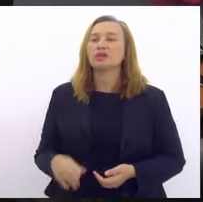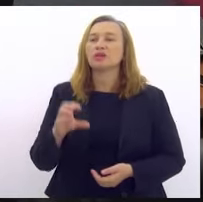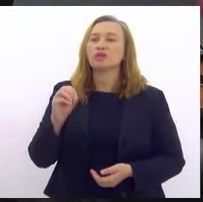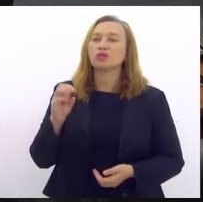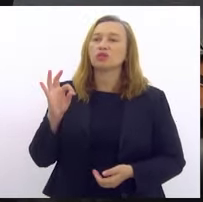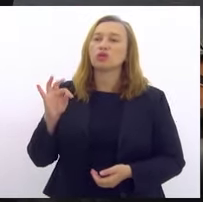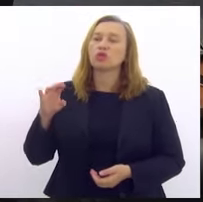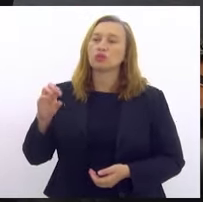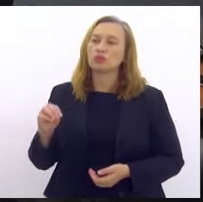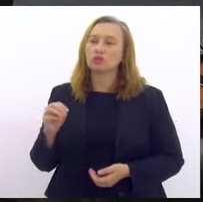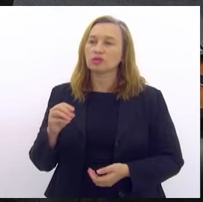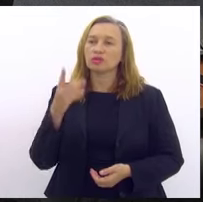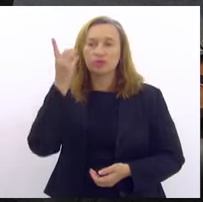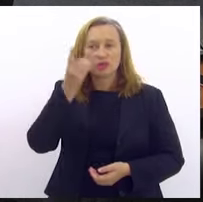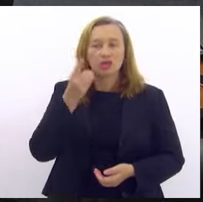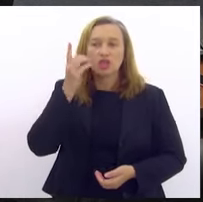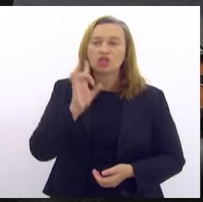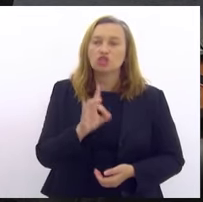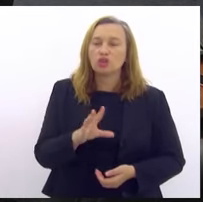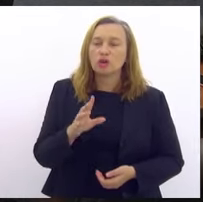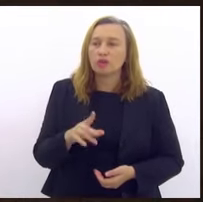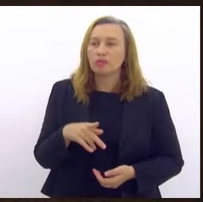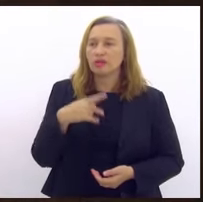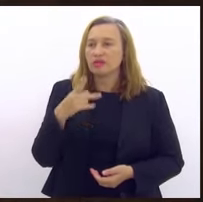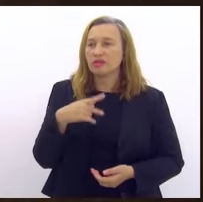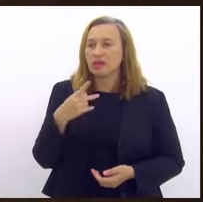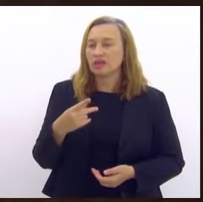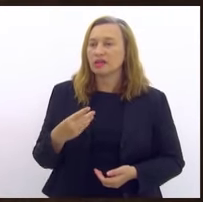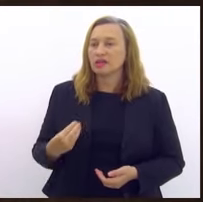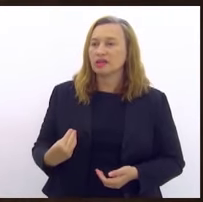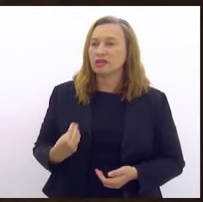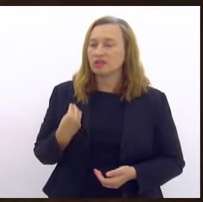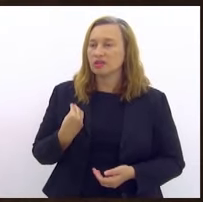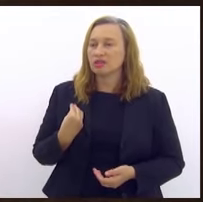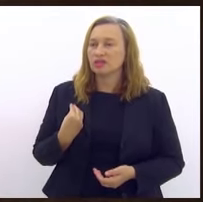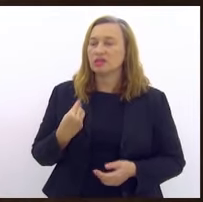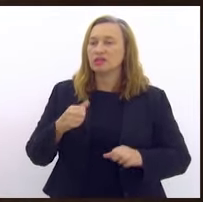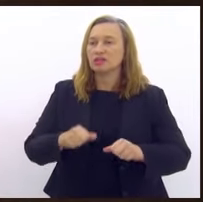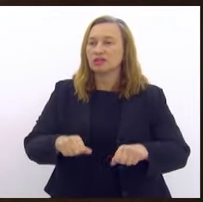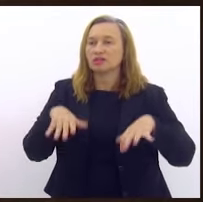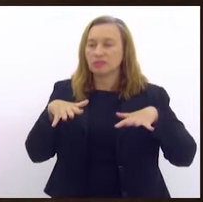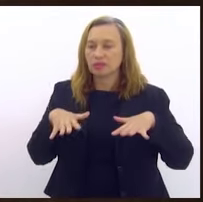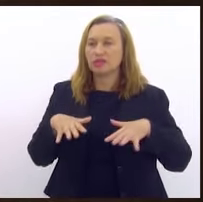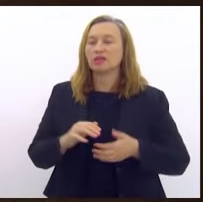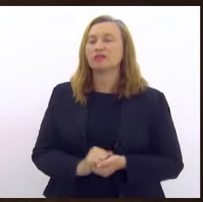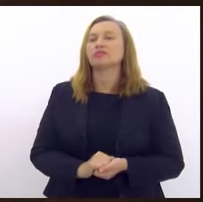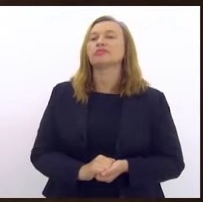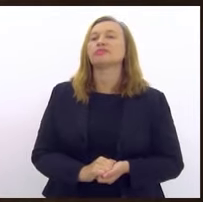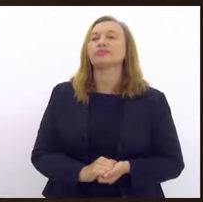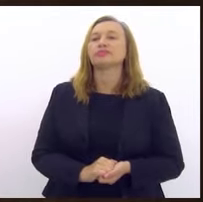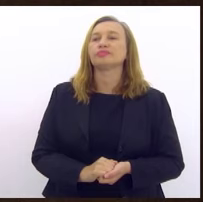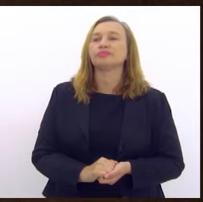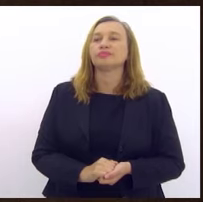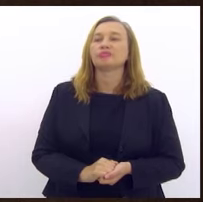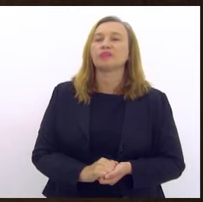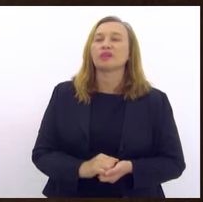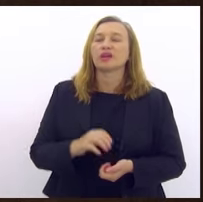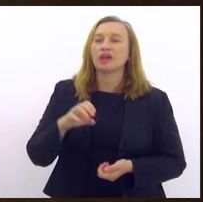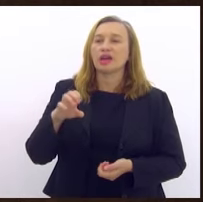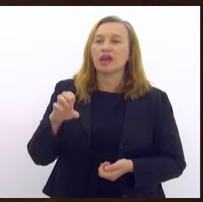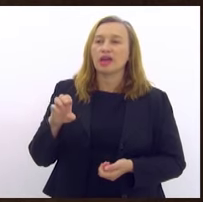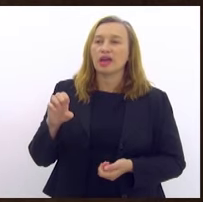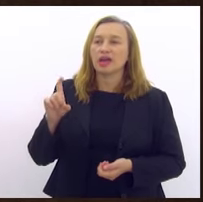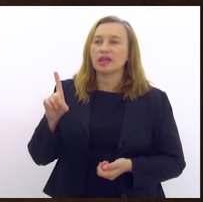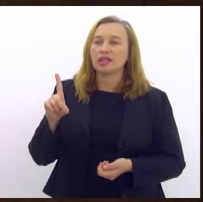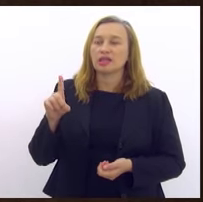Ottoni. Apenas para acusar a presença aqui no nosso plenário, do senhor Edson Lopes,